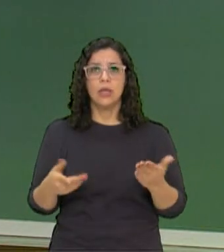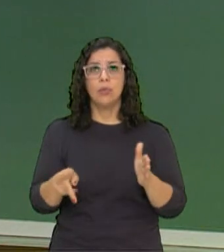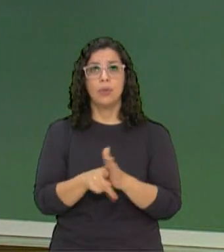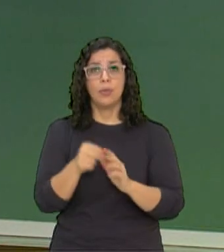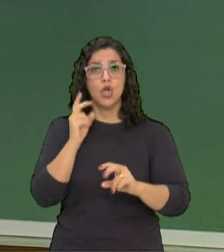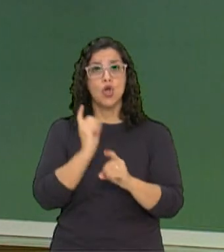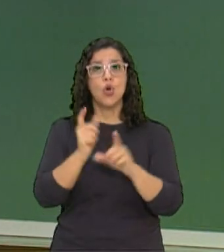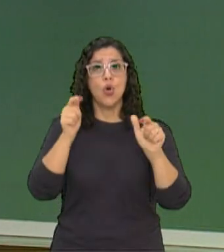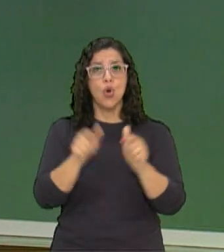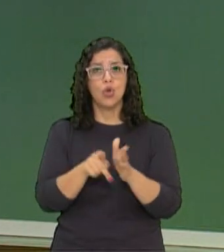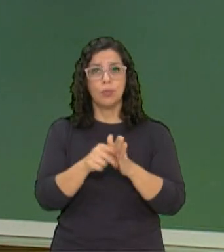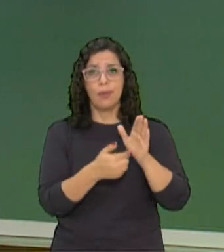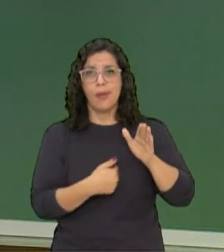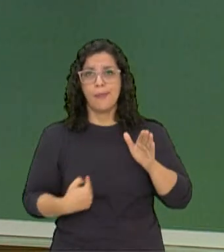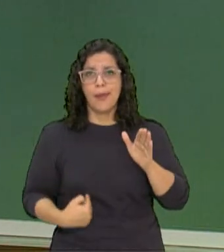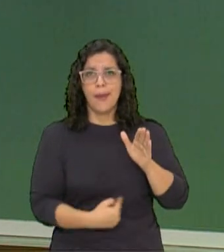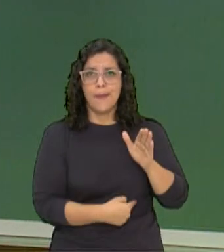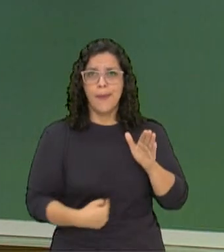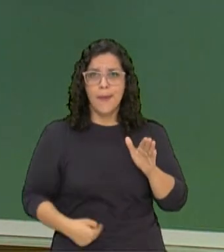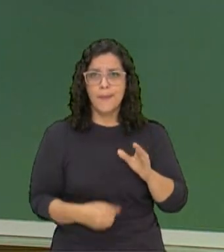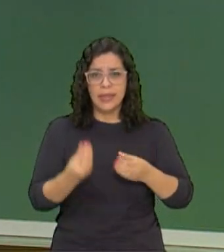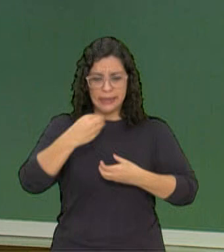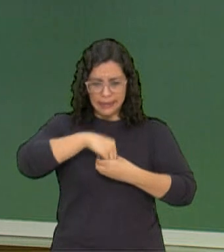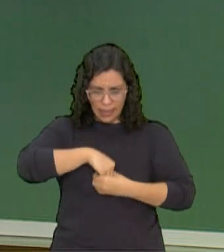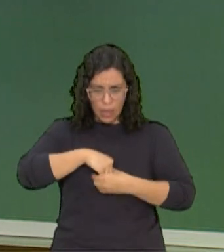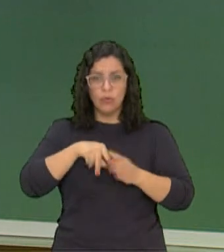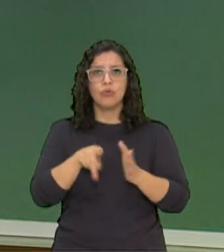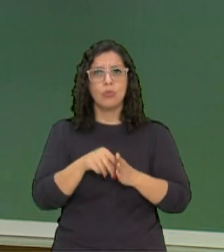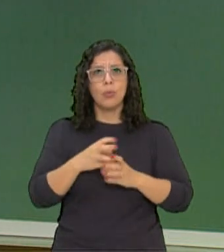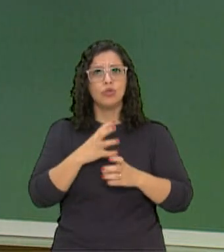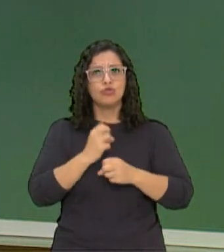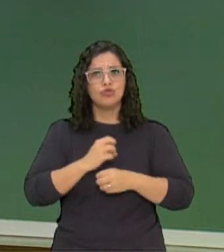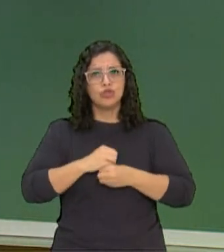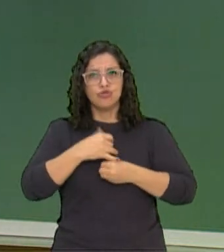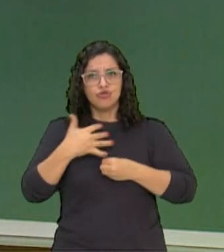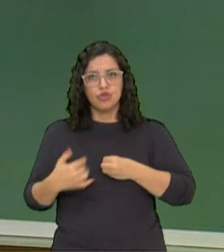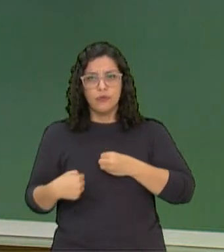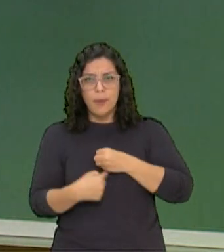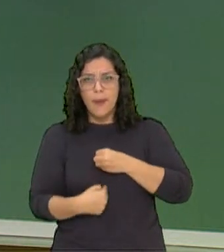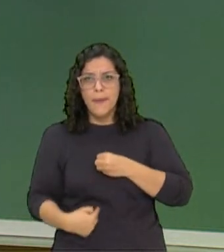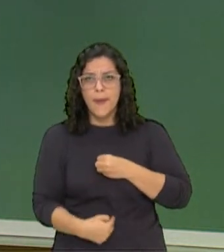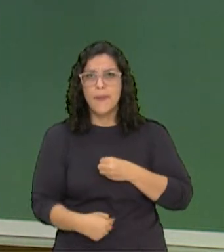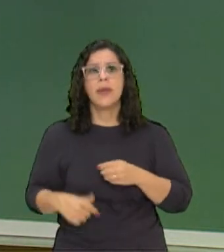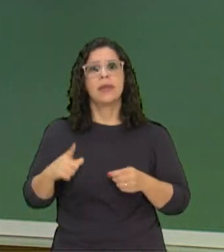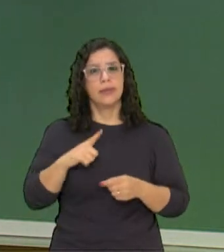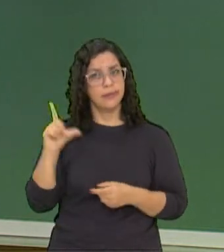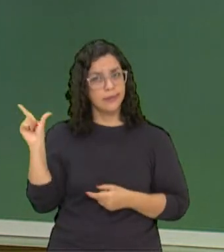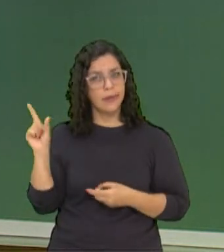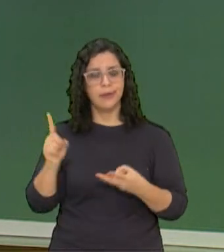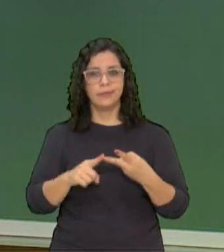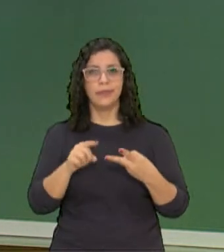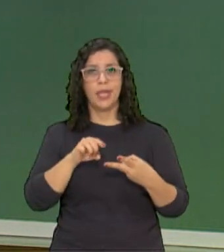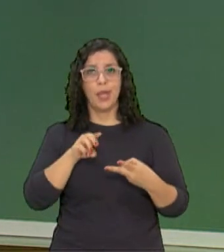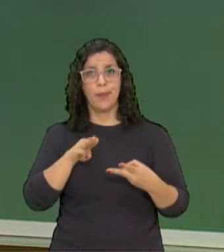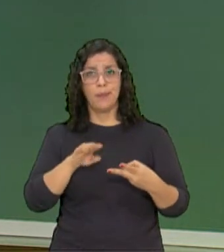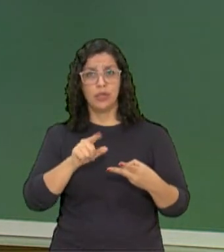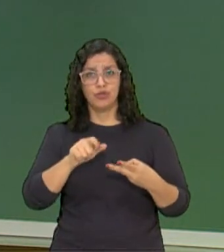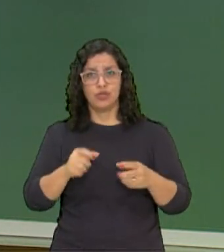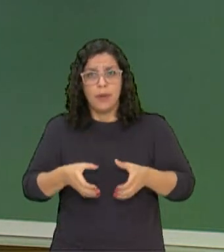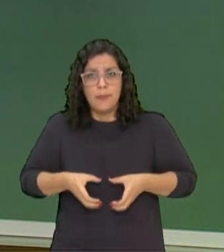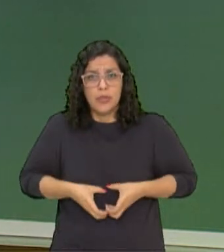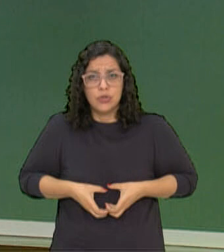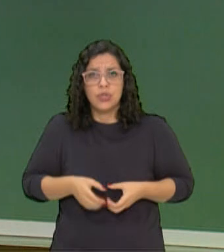ser encontrado formando parede de órgãos internos, como por exemplo o trato digestório, a bexiga,